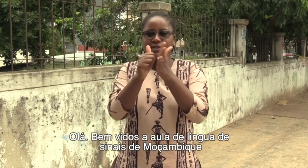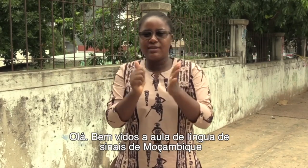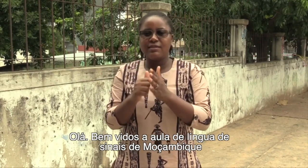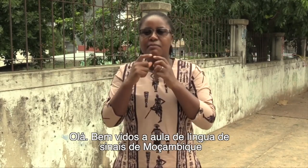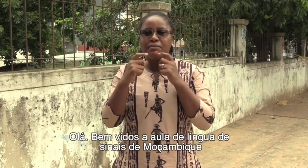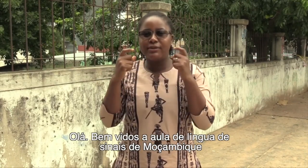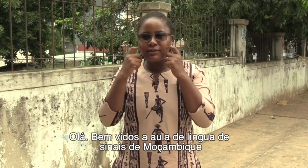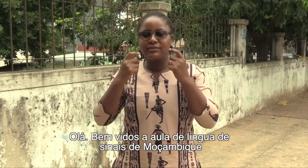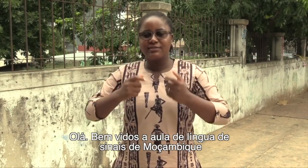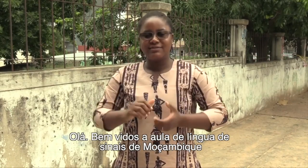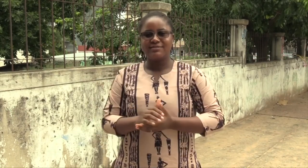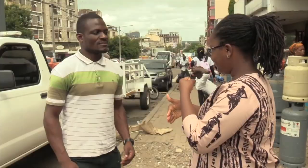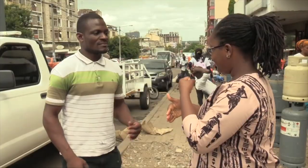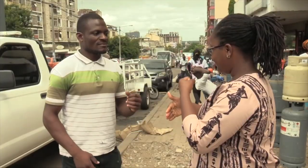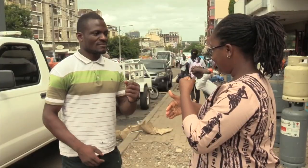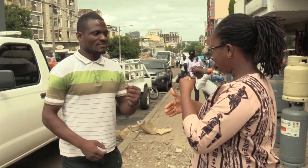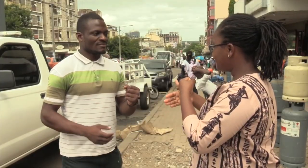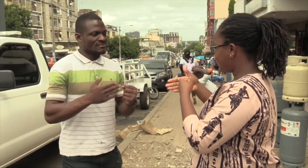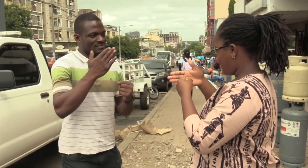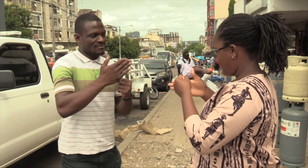aula de língua de sinais de Moçambique